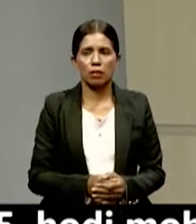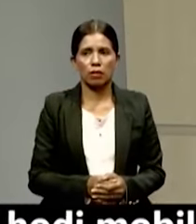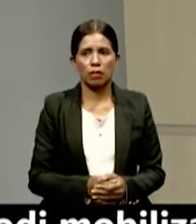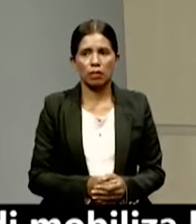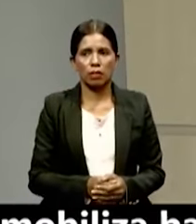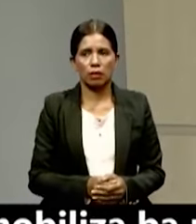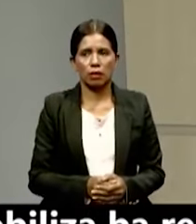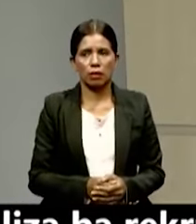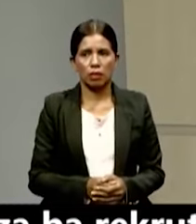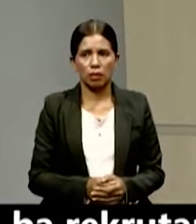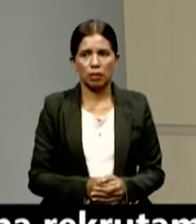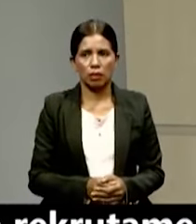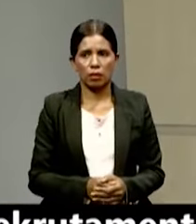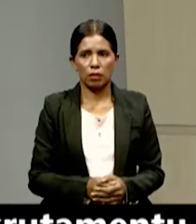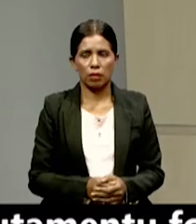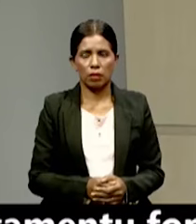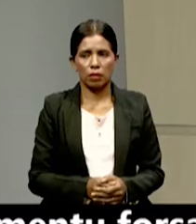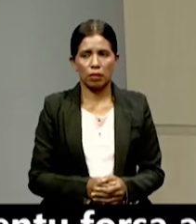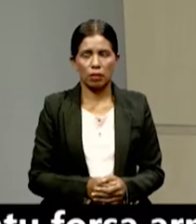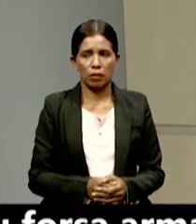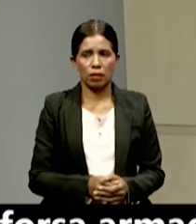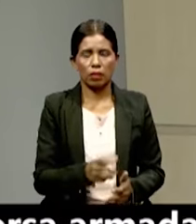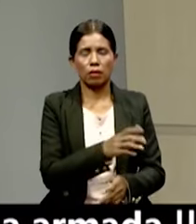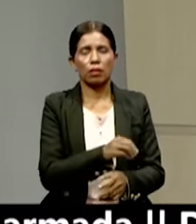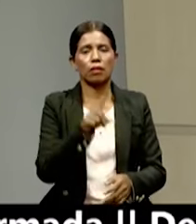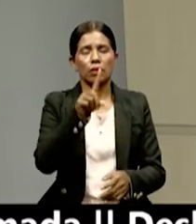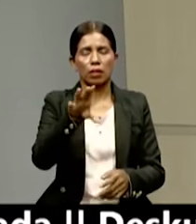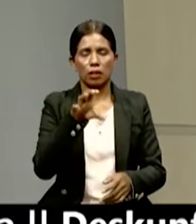103 ponto 64 dólares na